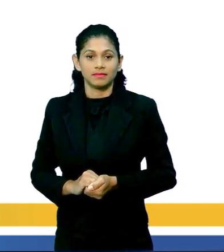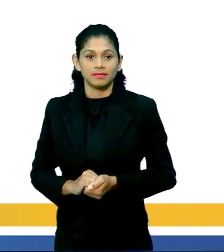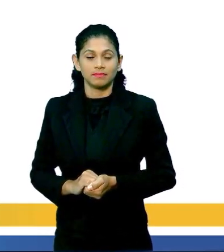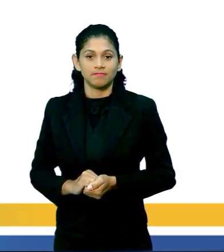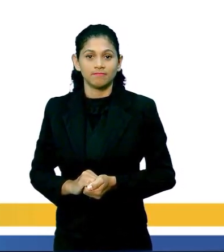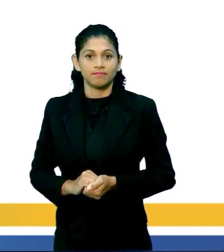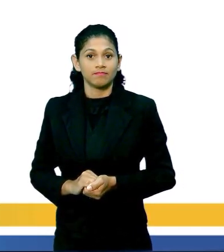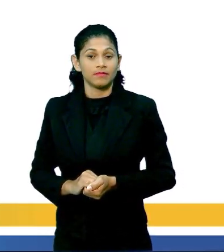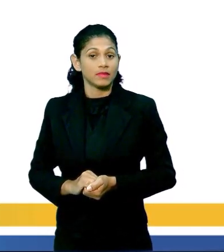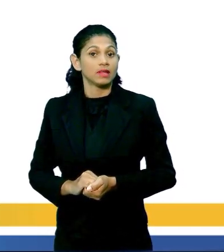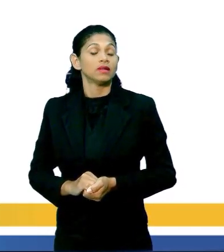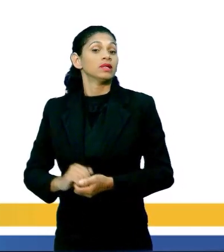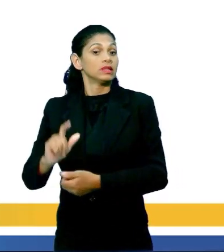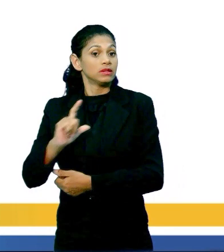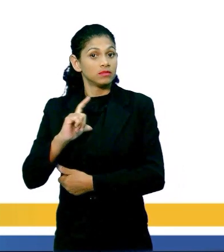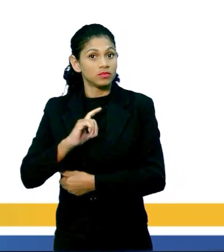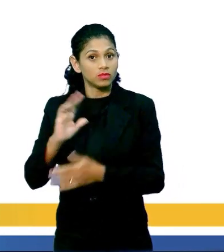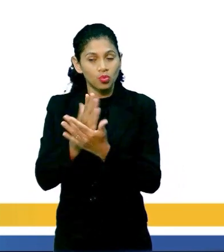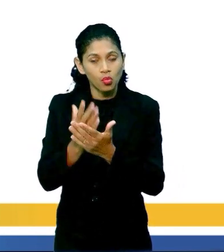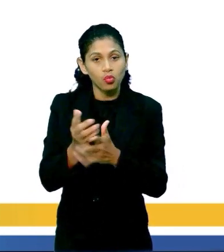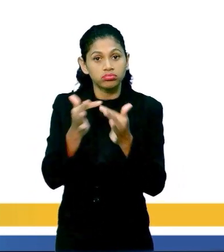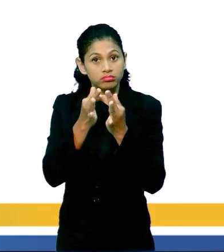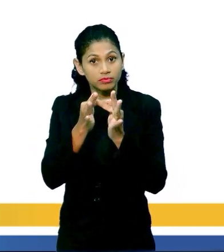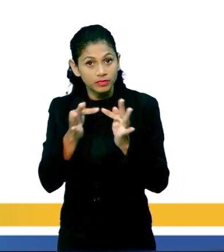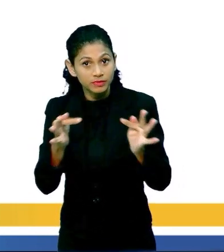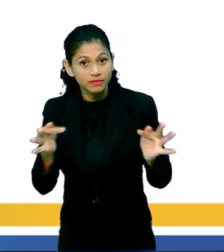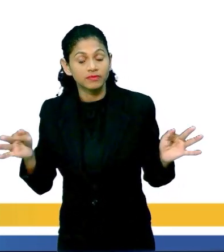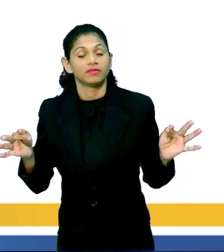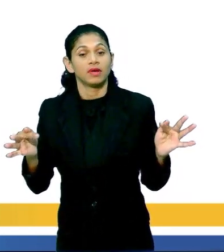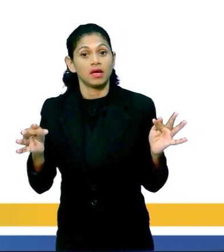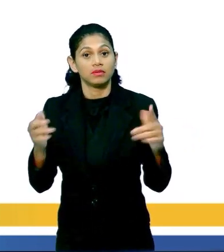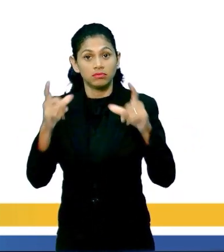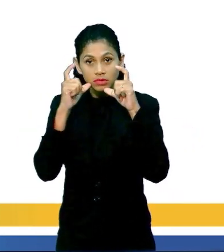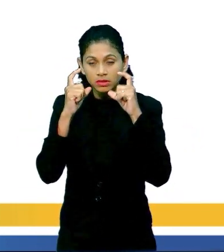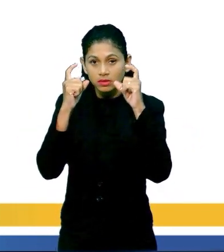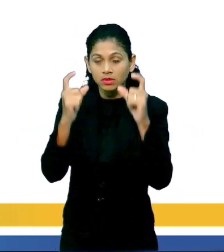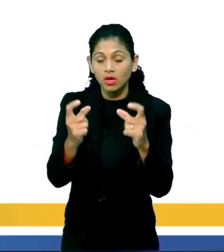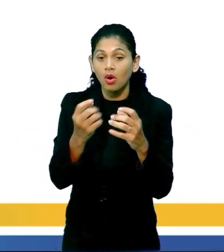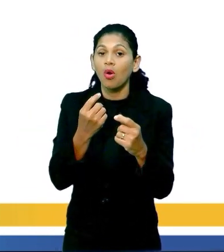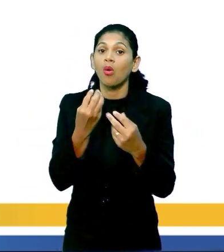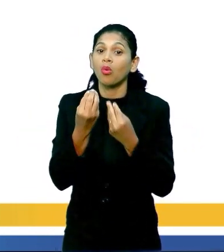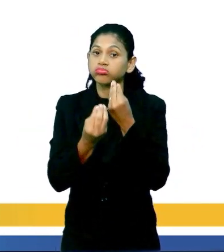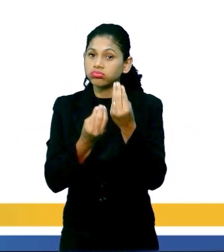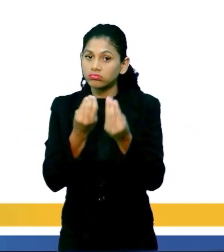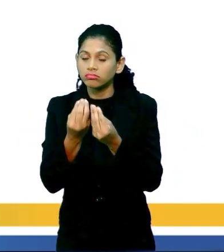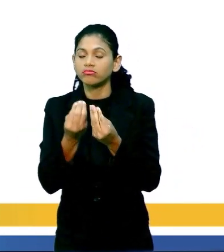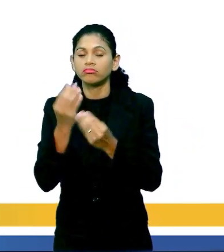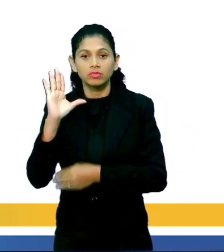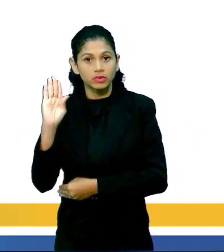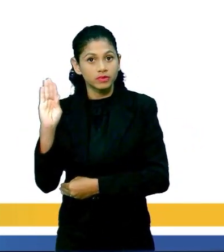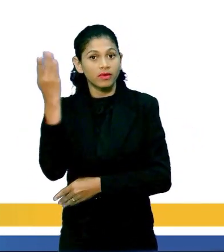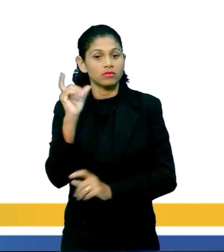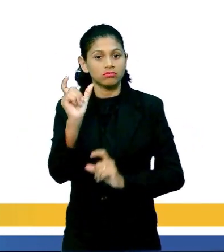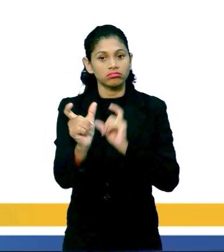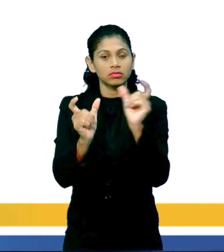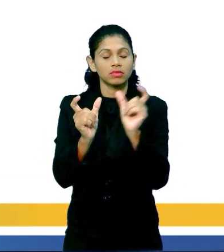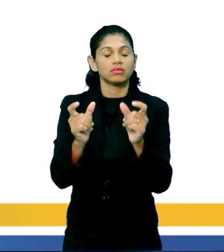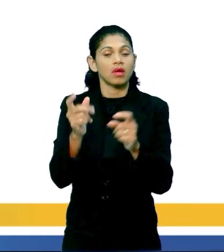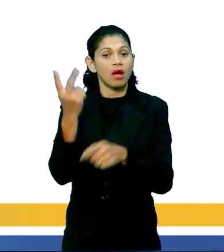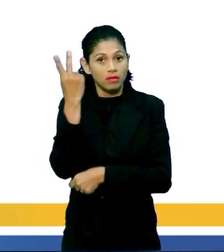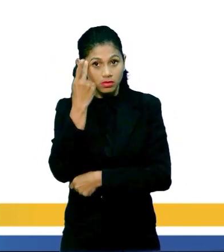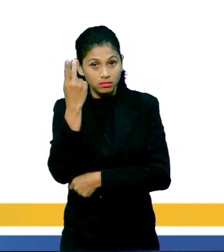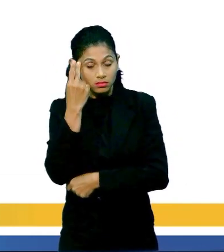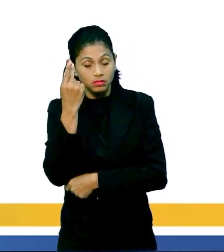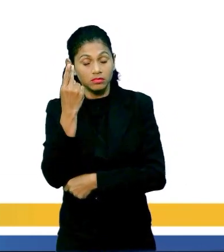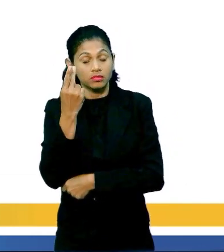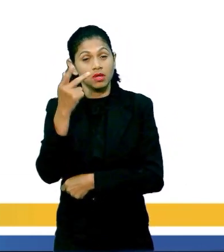Existem aqui algumas frases que eu trouxe para vocês observarem com esses falsos cognatos mais comuns, que as pessoas acreditam